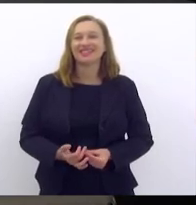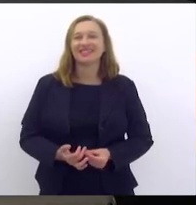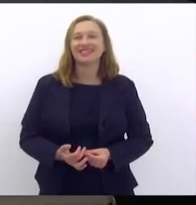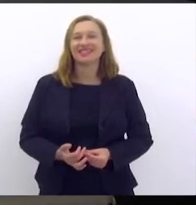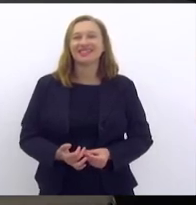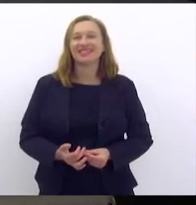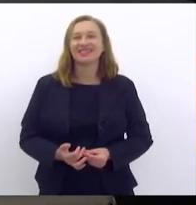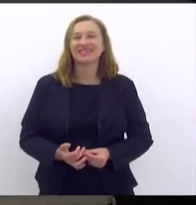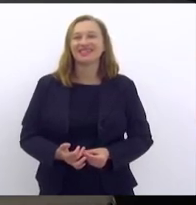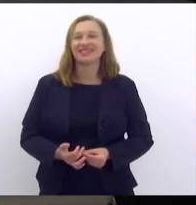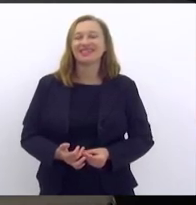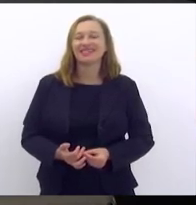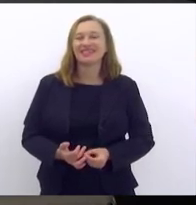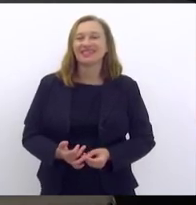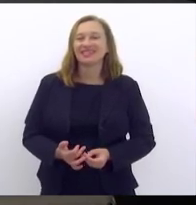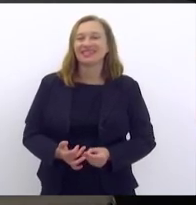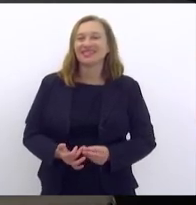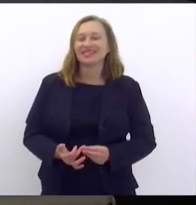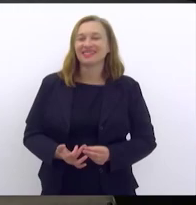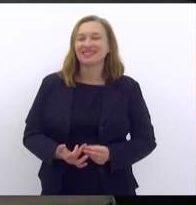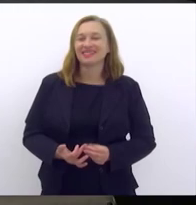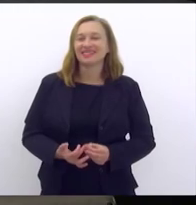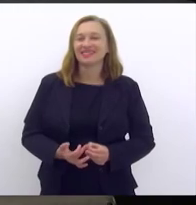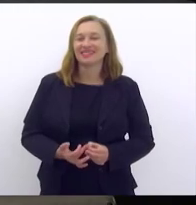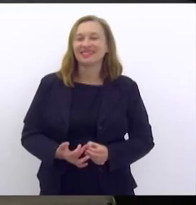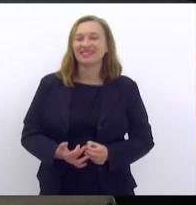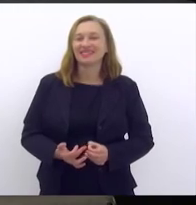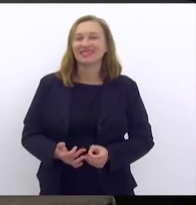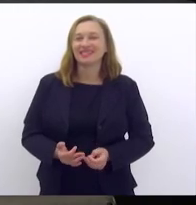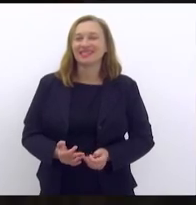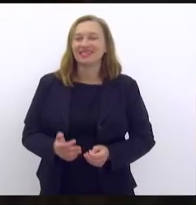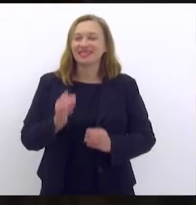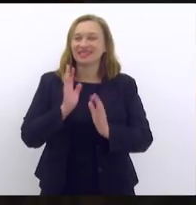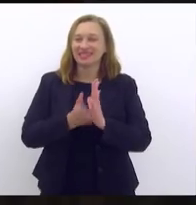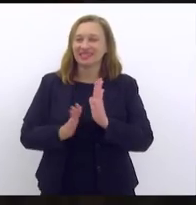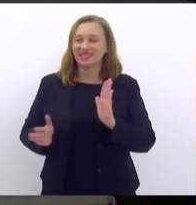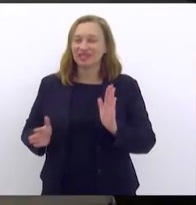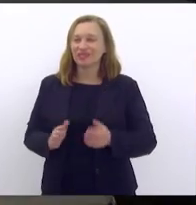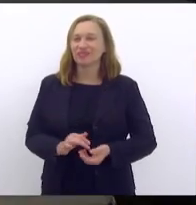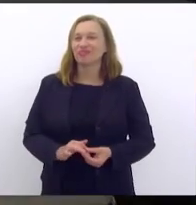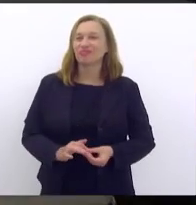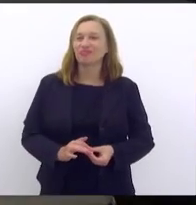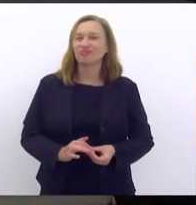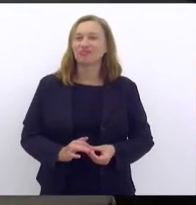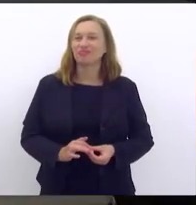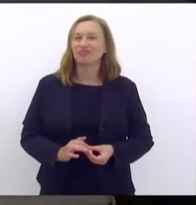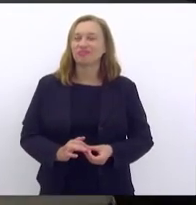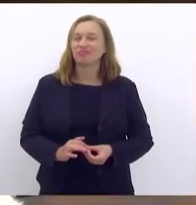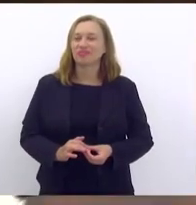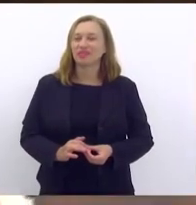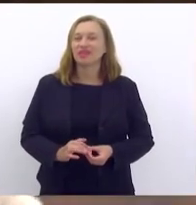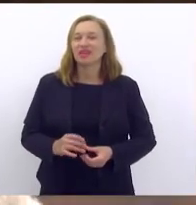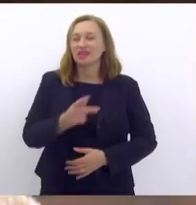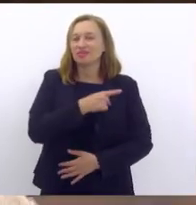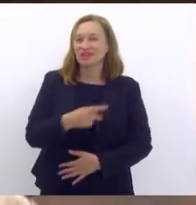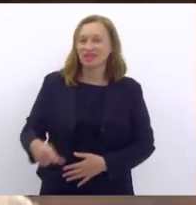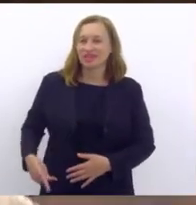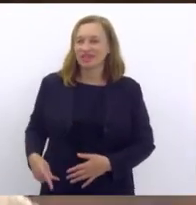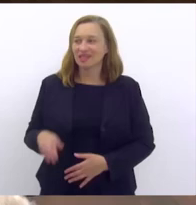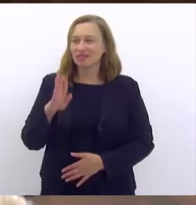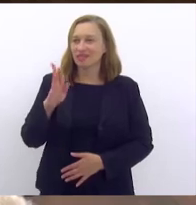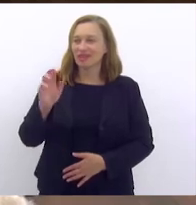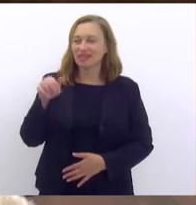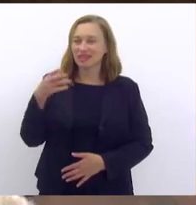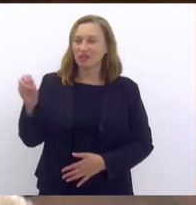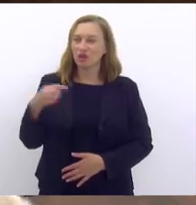Vamos lá, nosso nobre deputado, pela ordem. Questão de ordem. Isso. Presidente Brazão,